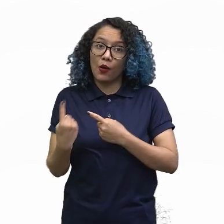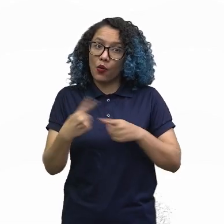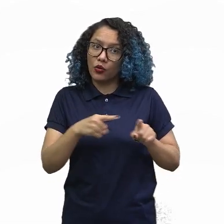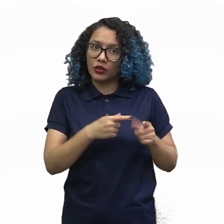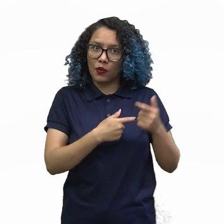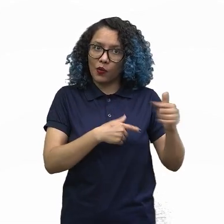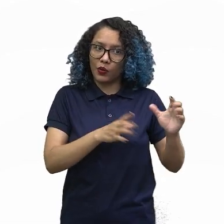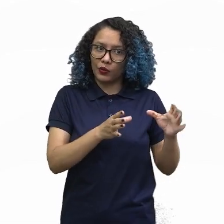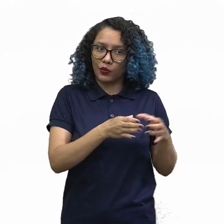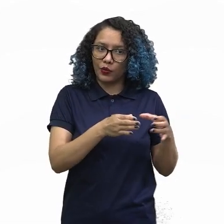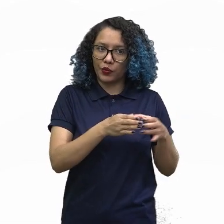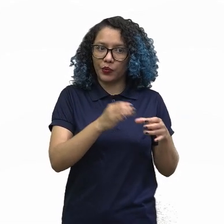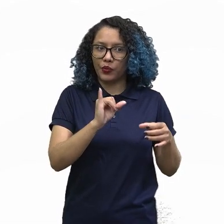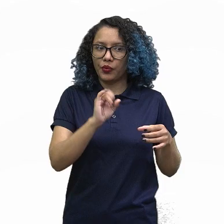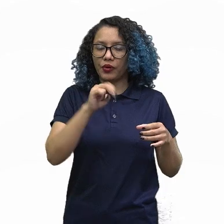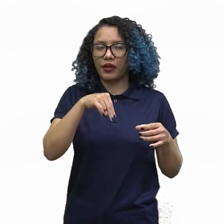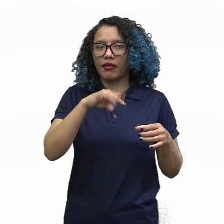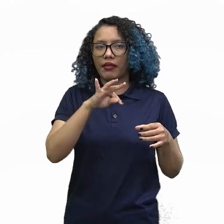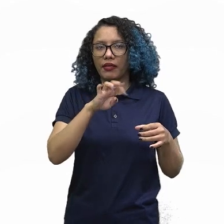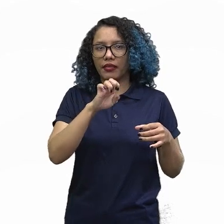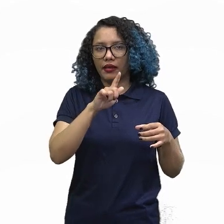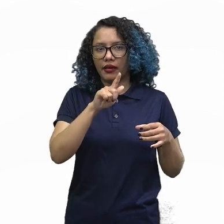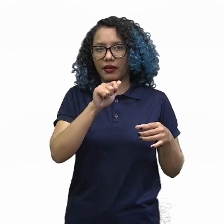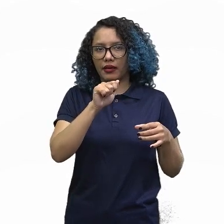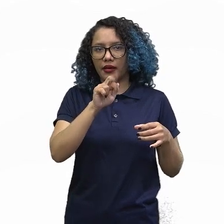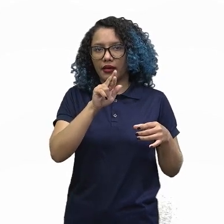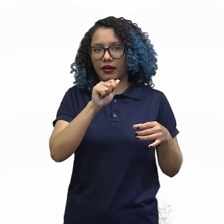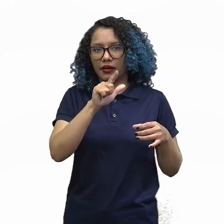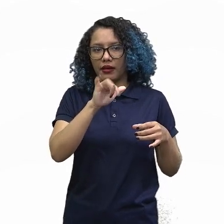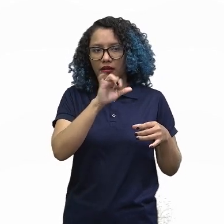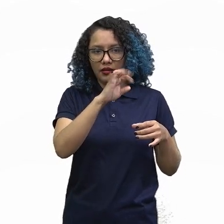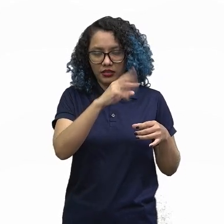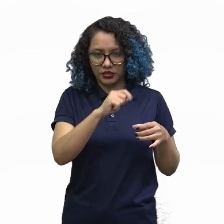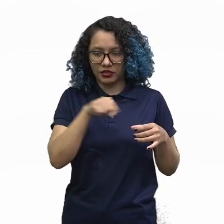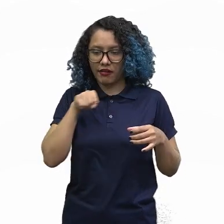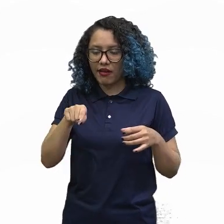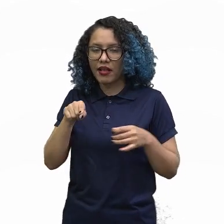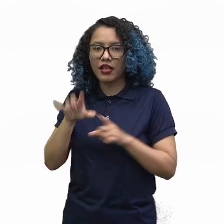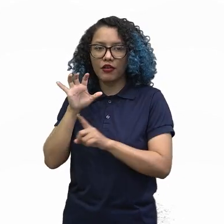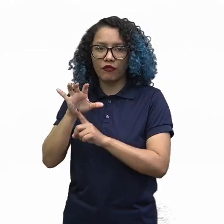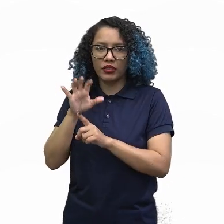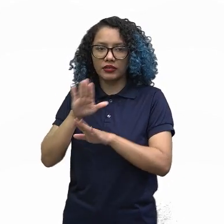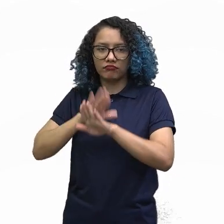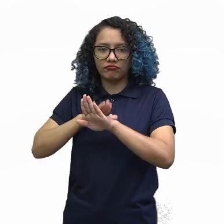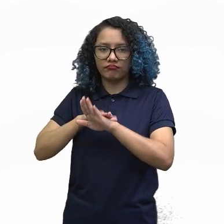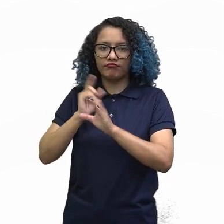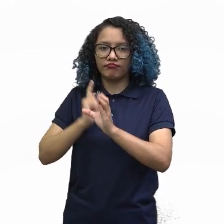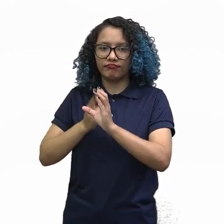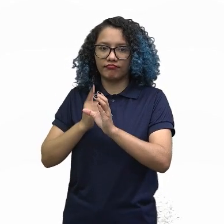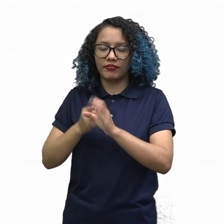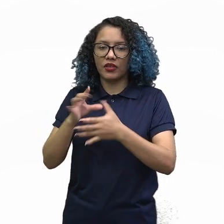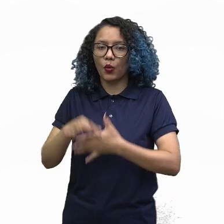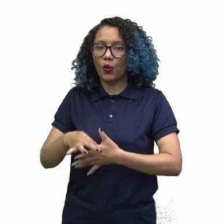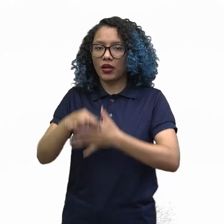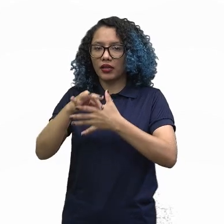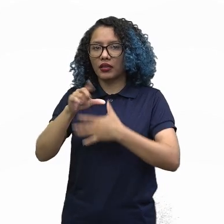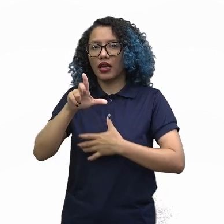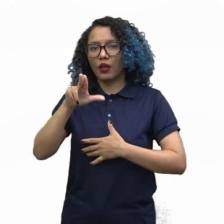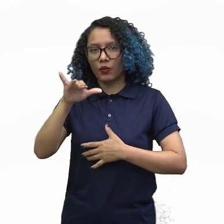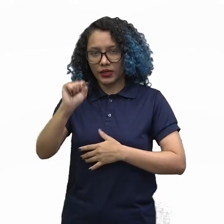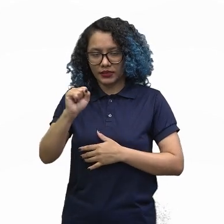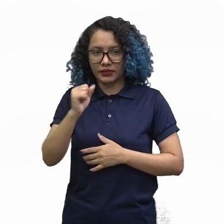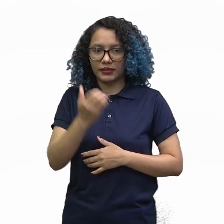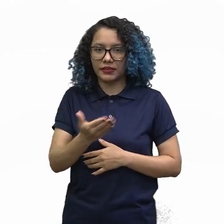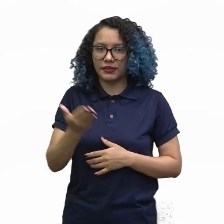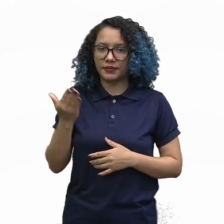aos integralistas. Eles possuíam uma forte influência dos ideais comunistas e eram liderados, né, por Luiz Carlos